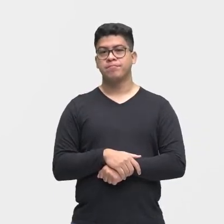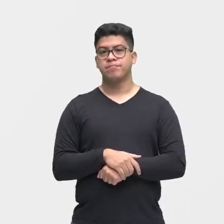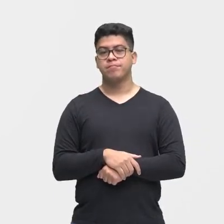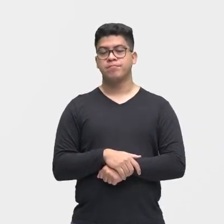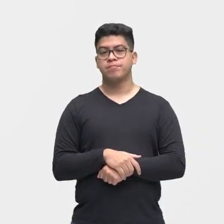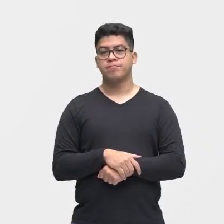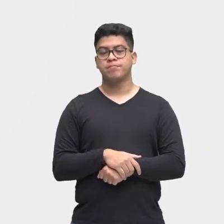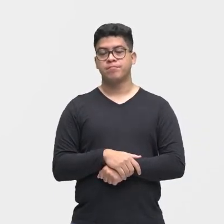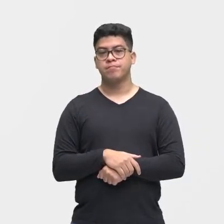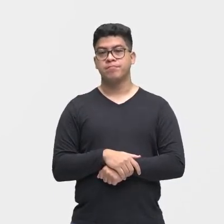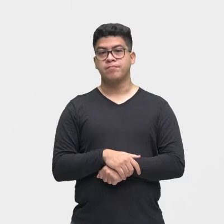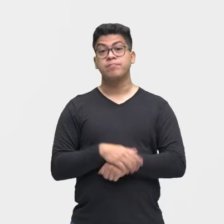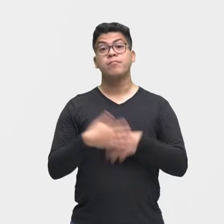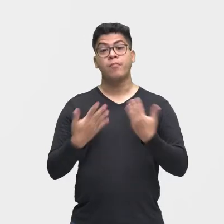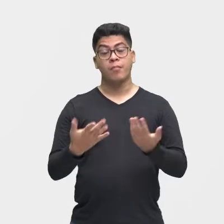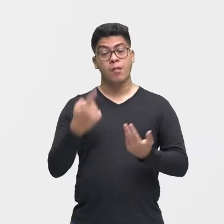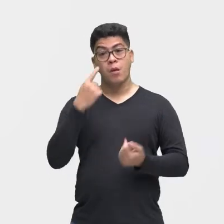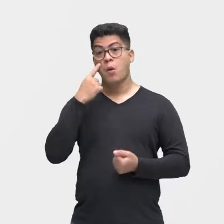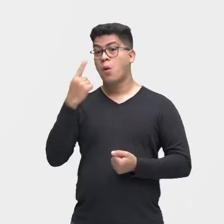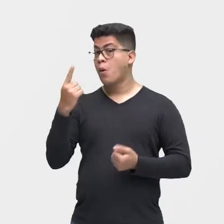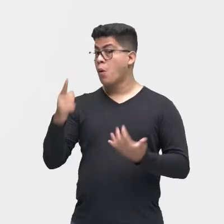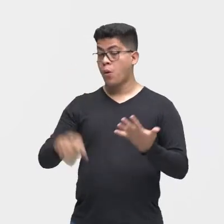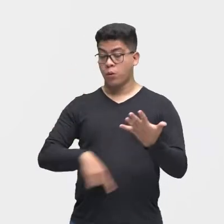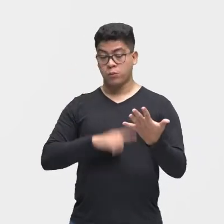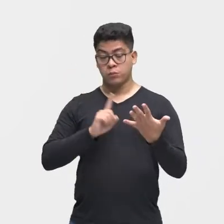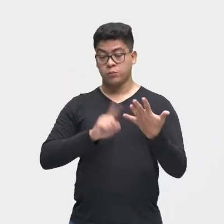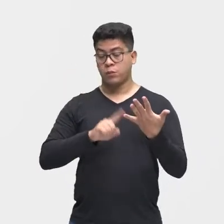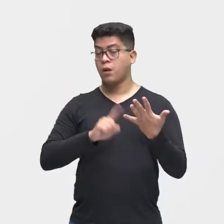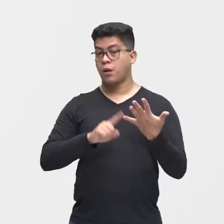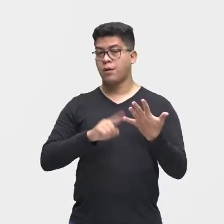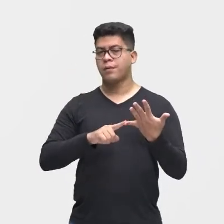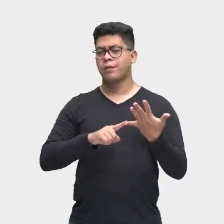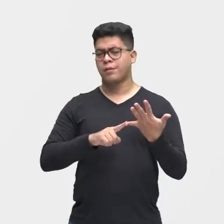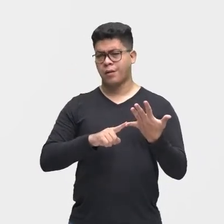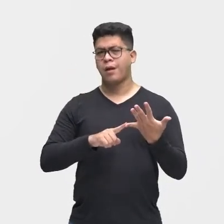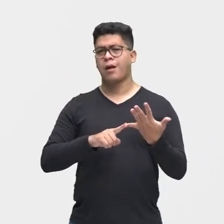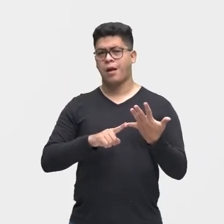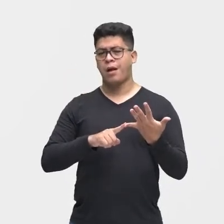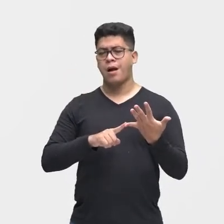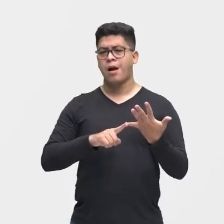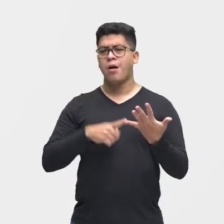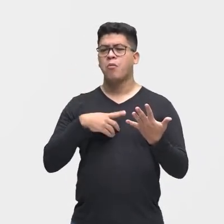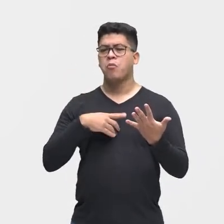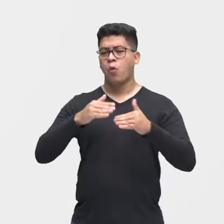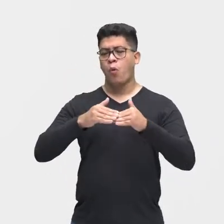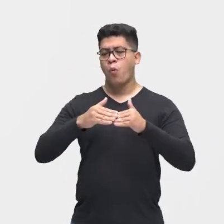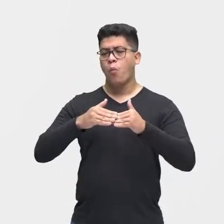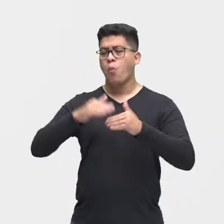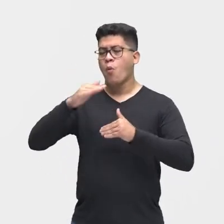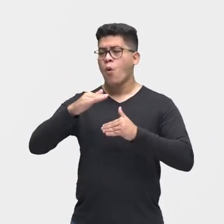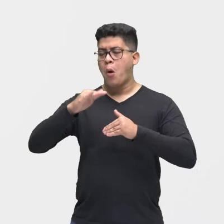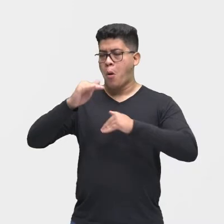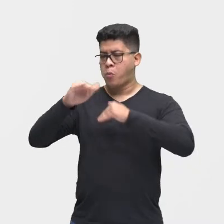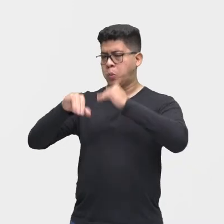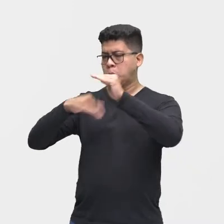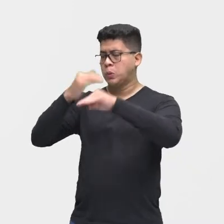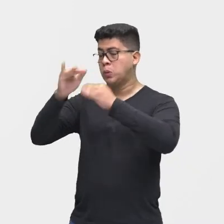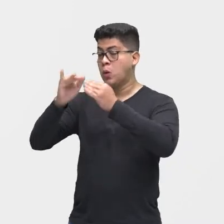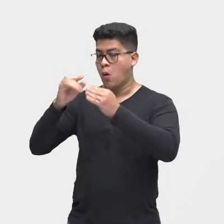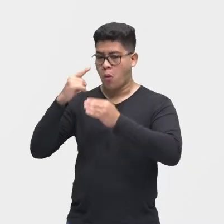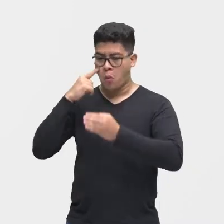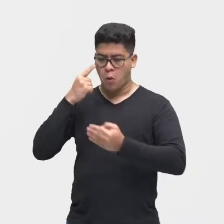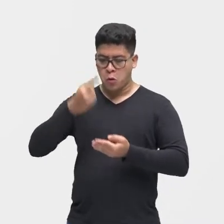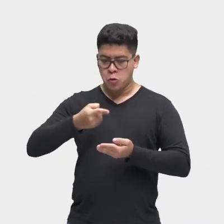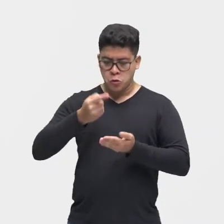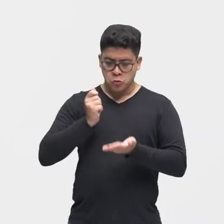seu adversário também outro benefício é o aumento da disciplina Olha que interessante